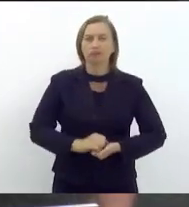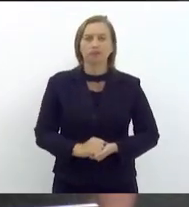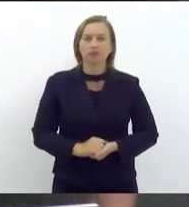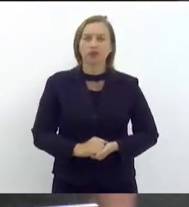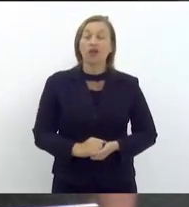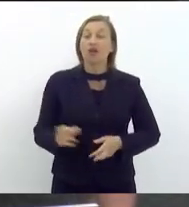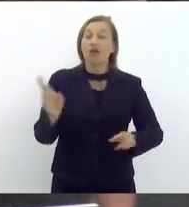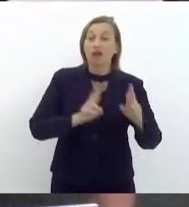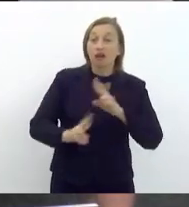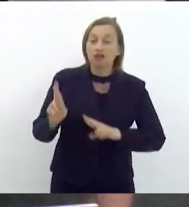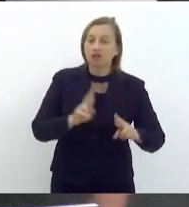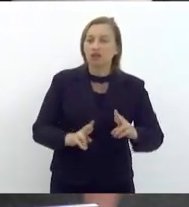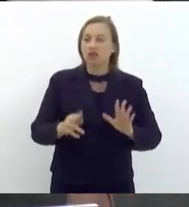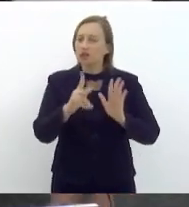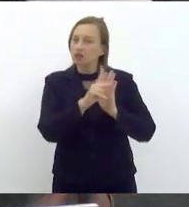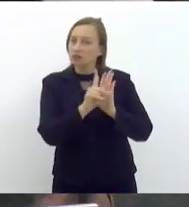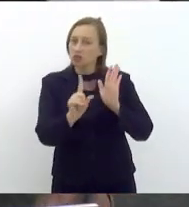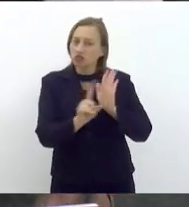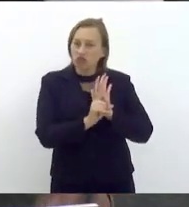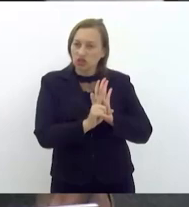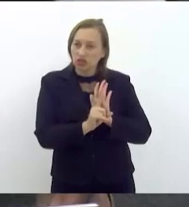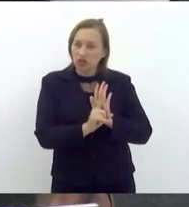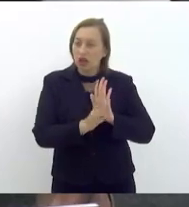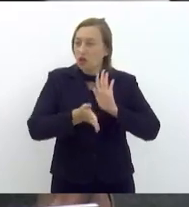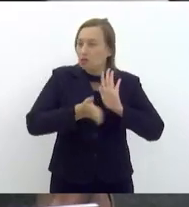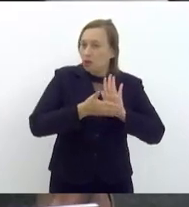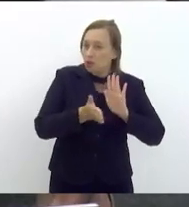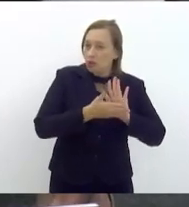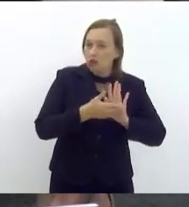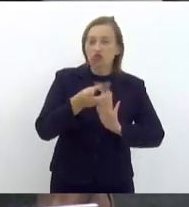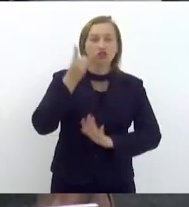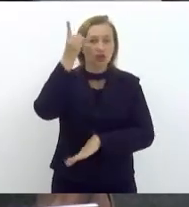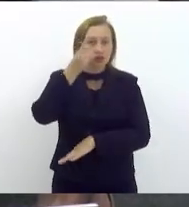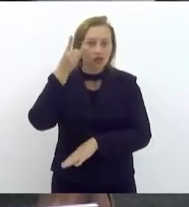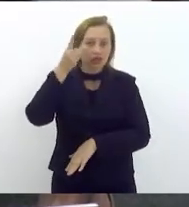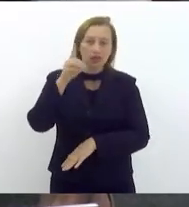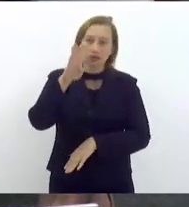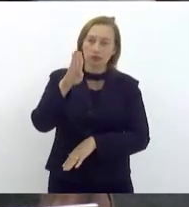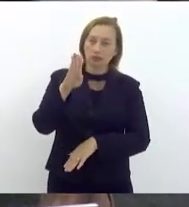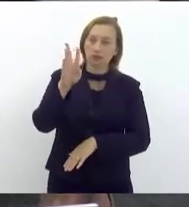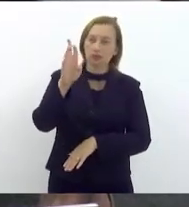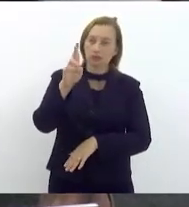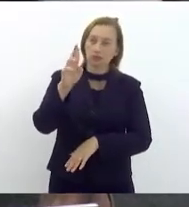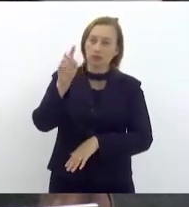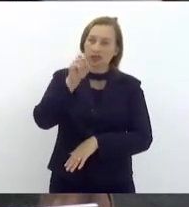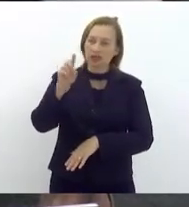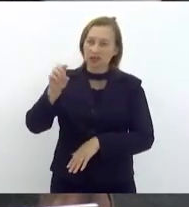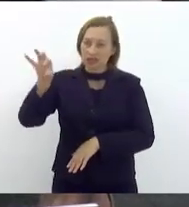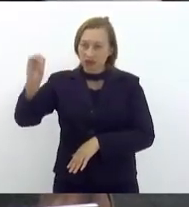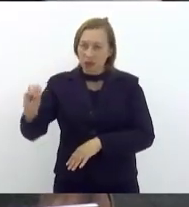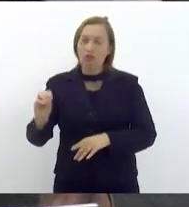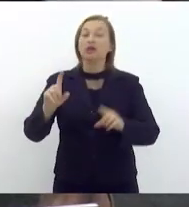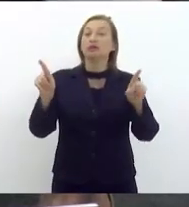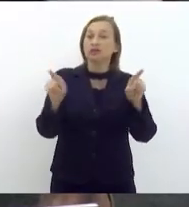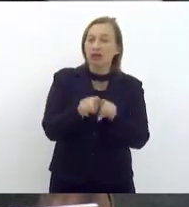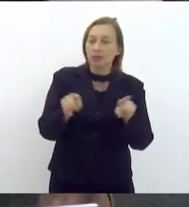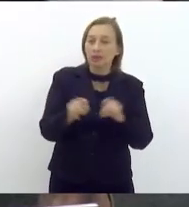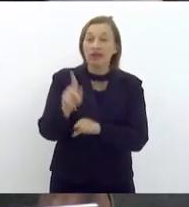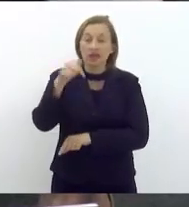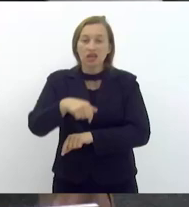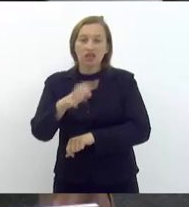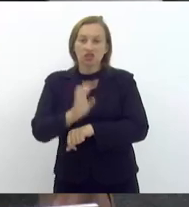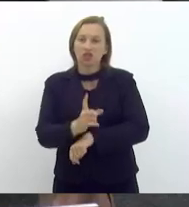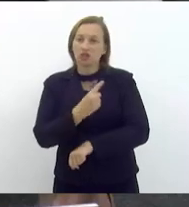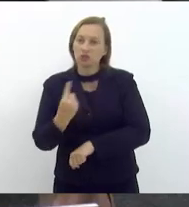relacionando a esse projeto proposto pelo Deputado brasão que também aqui no nosso